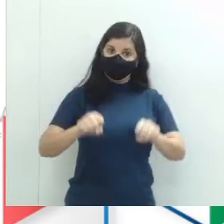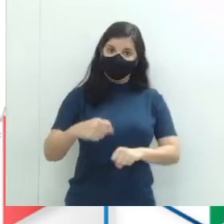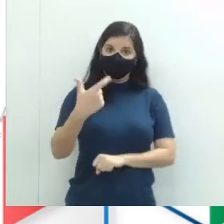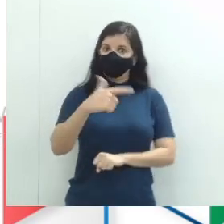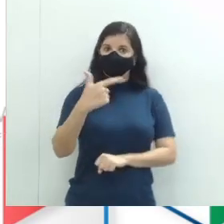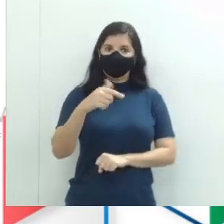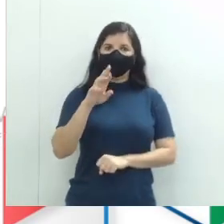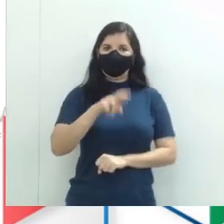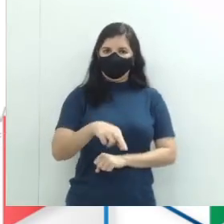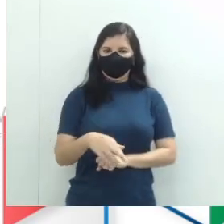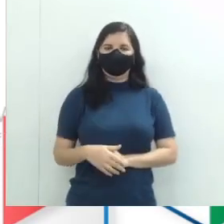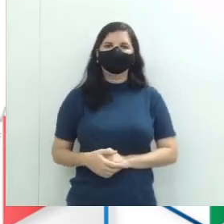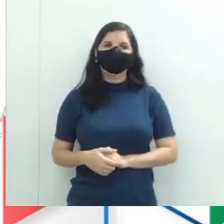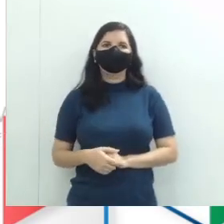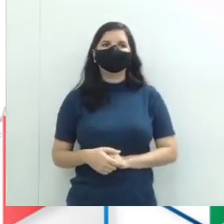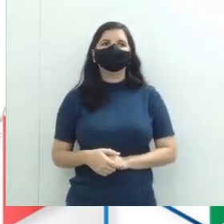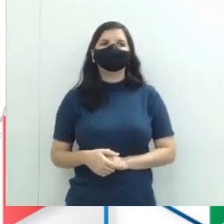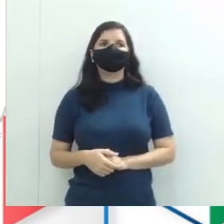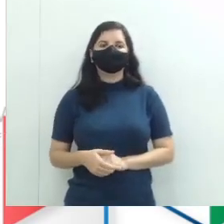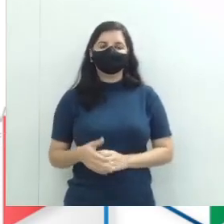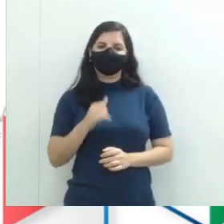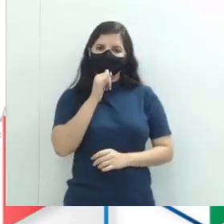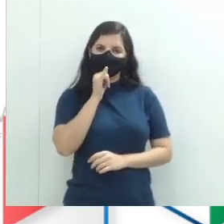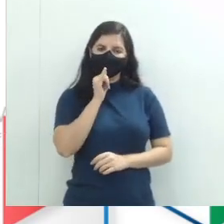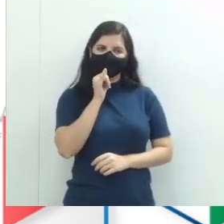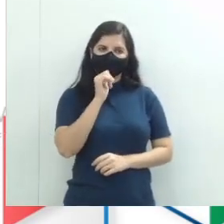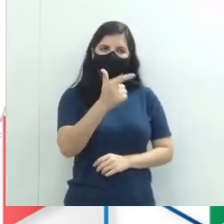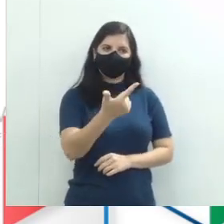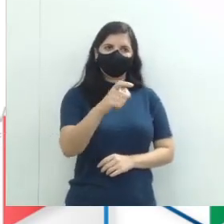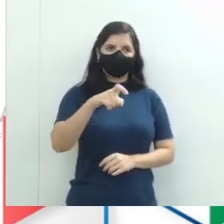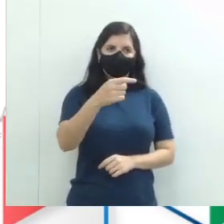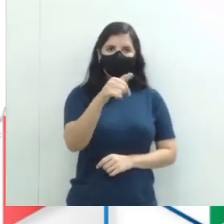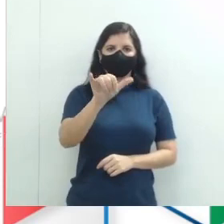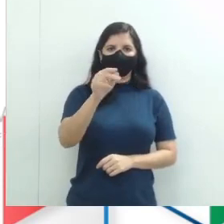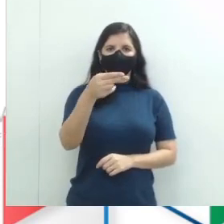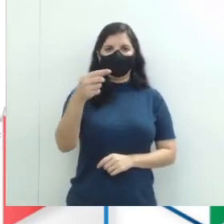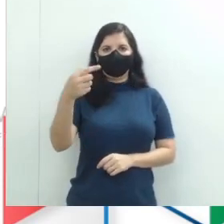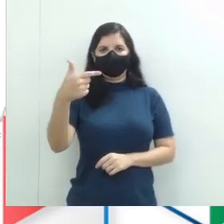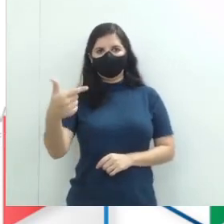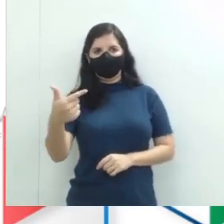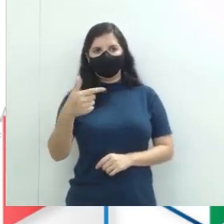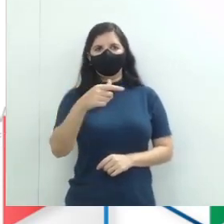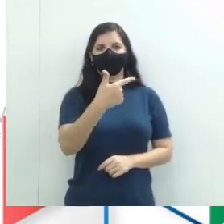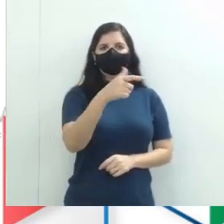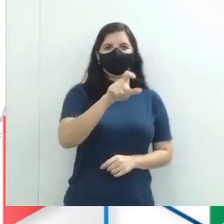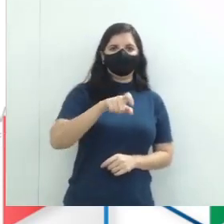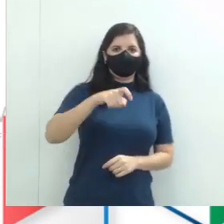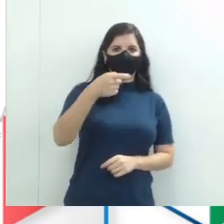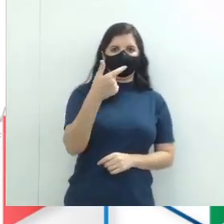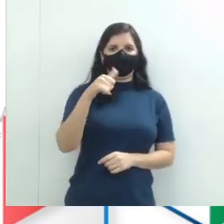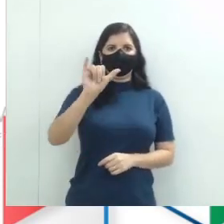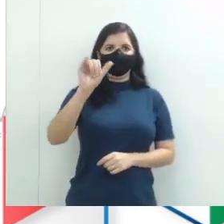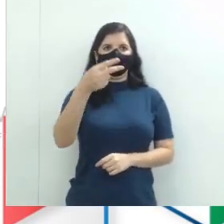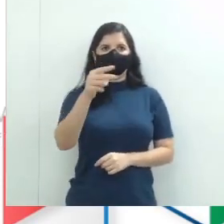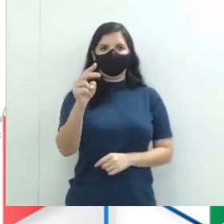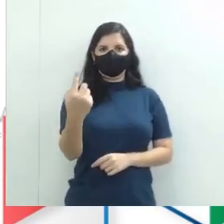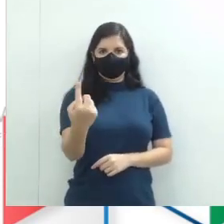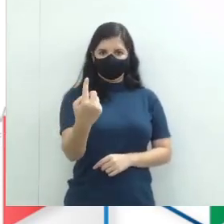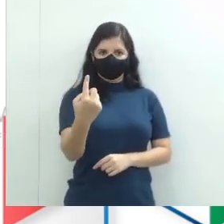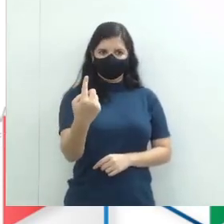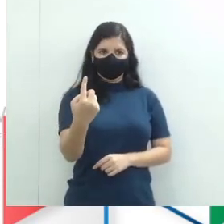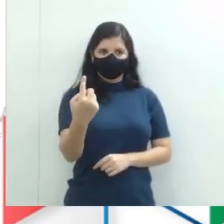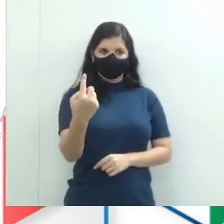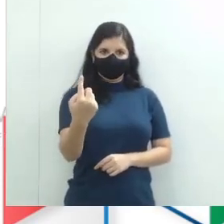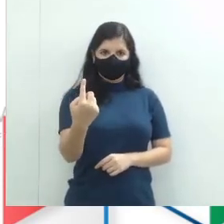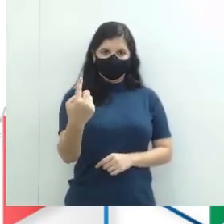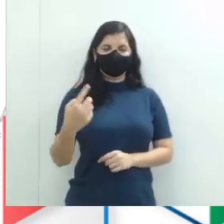tem solução, tá bom? Vamos ver agora um exemplo. 2x menos y igual a menos 2, 2x menos y igual a menos